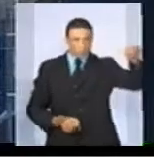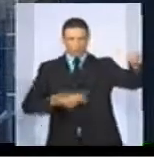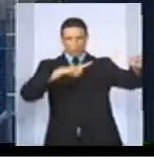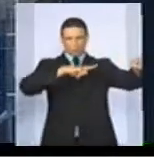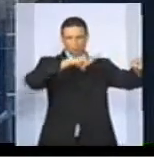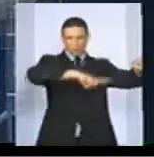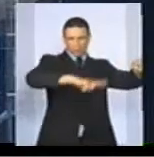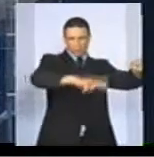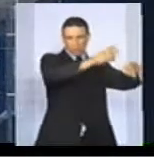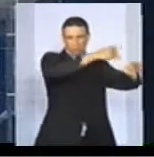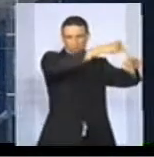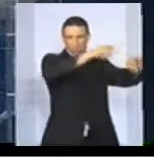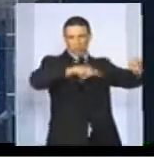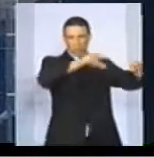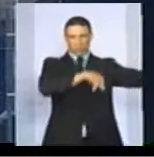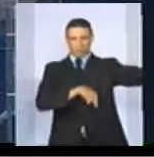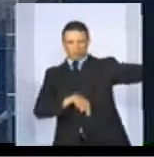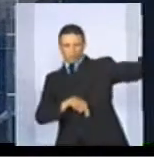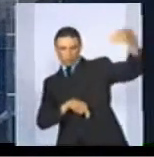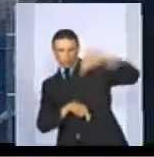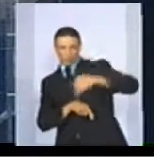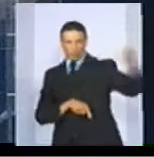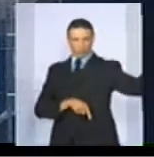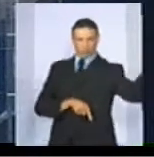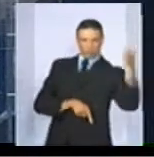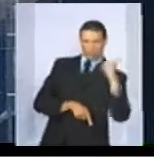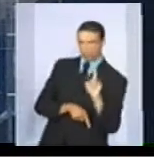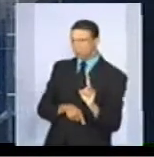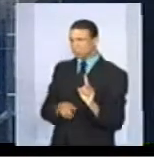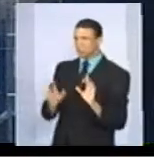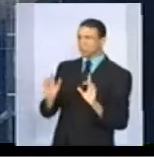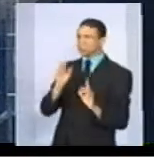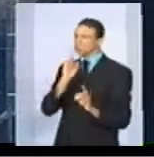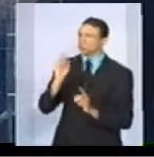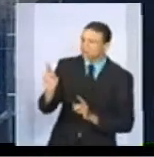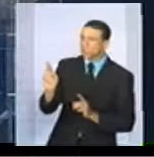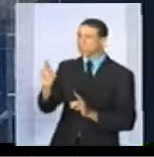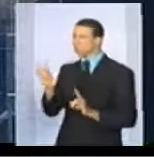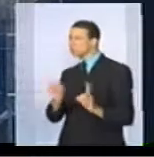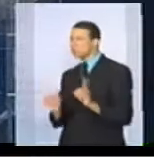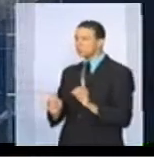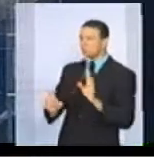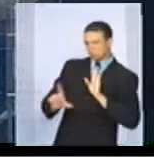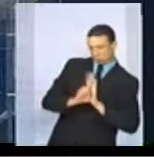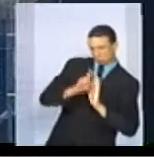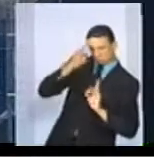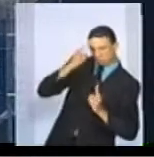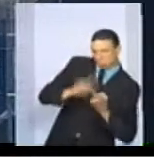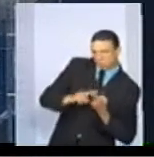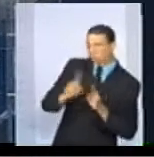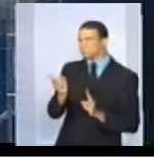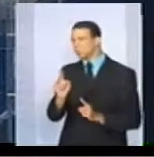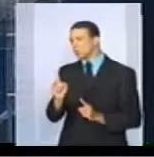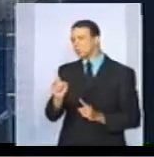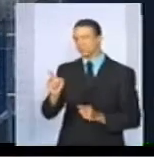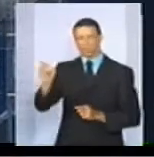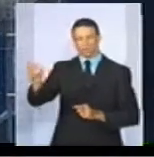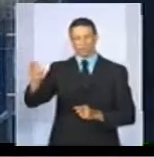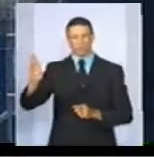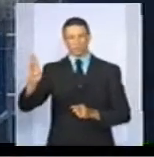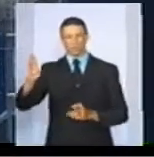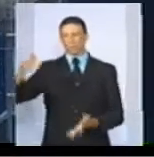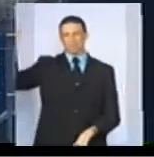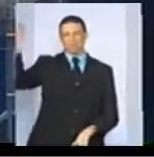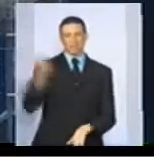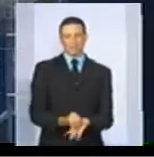Portugal dizia ou Está ou não está está de acordo do barão com as leises ele diz então lá vai B de